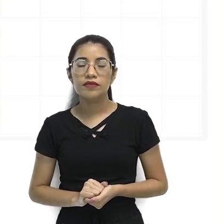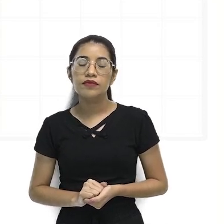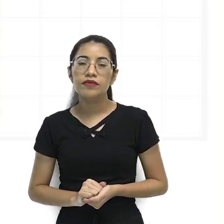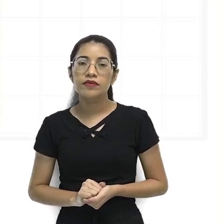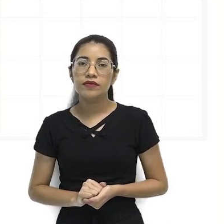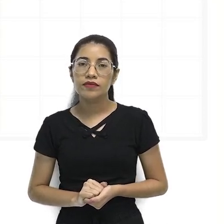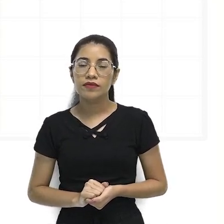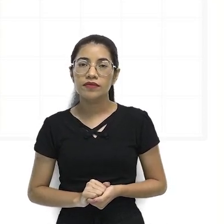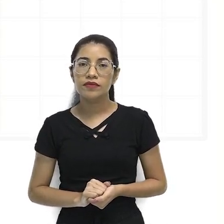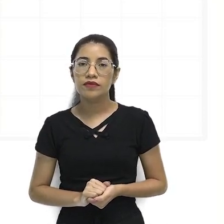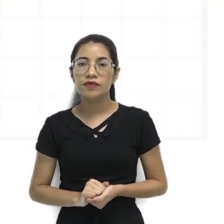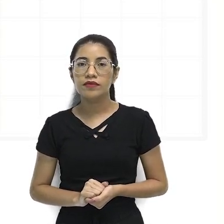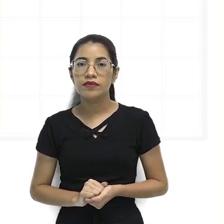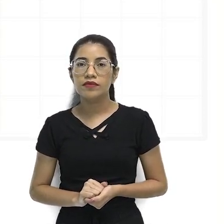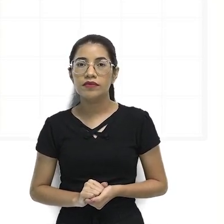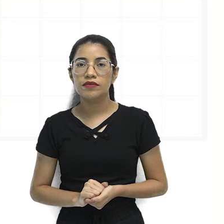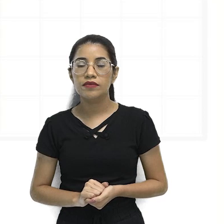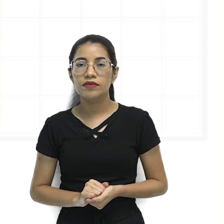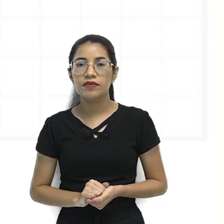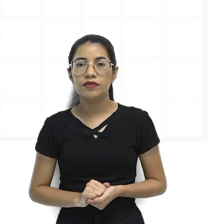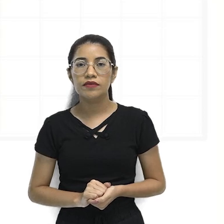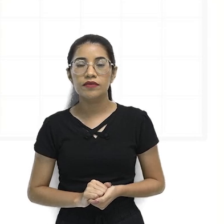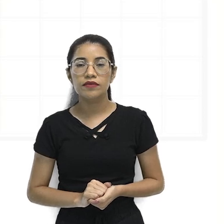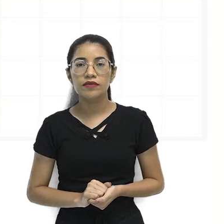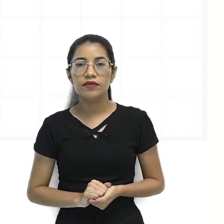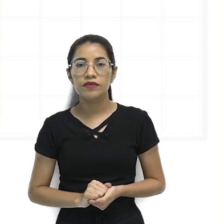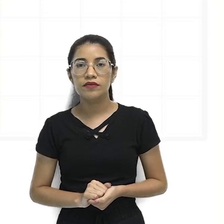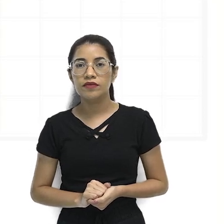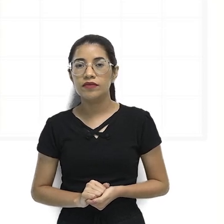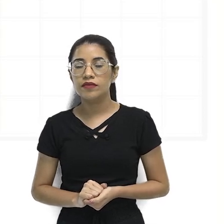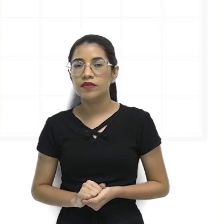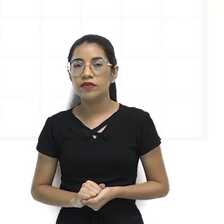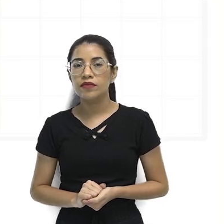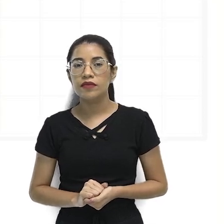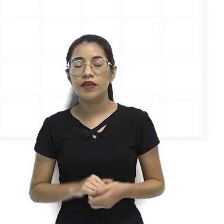grau. Então o que a gente entende com isso, né?